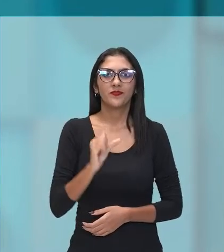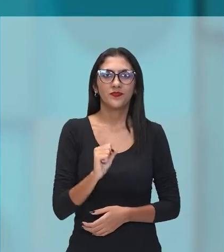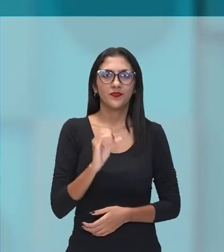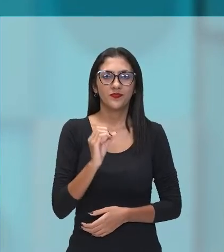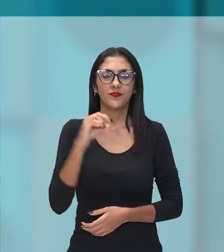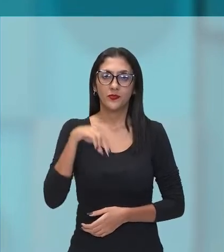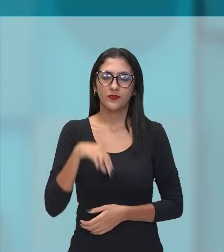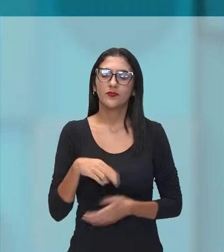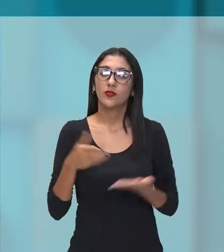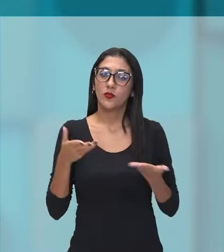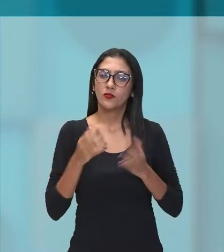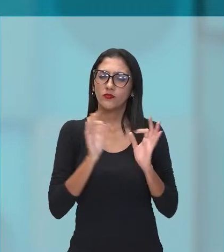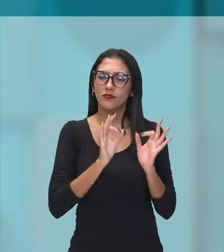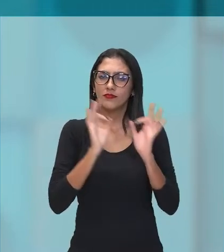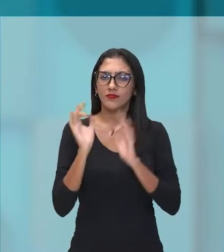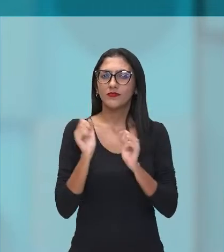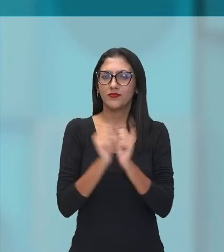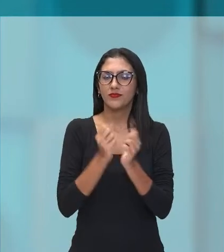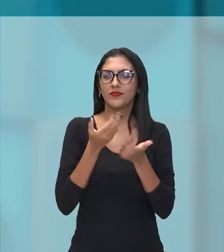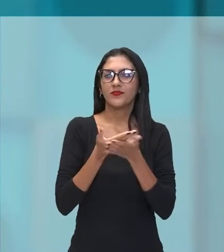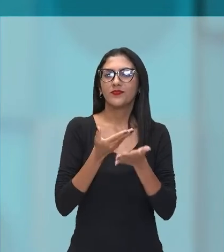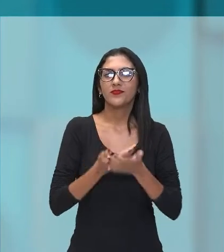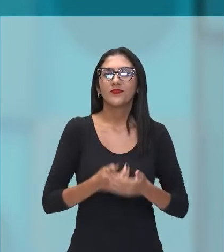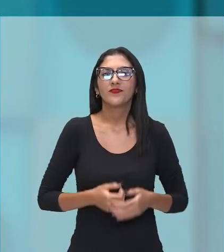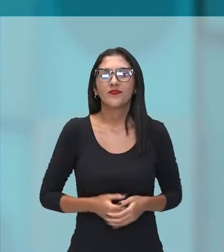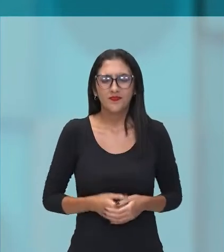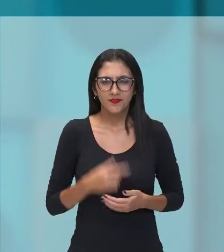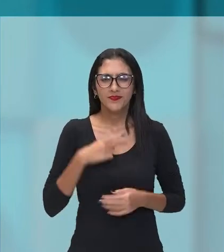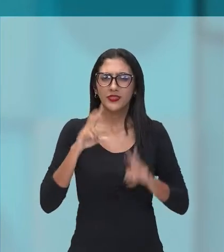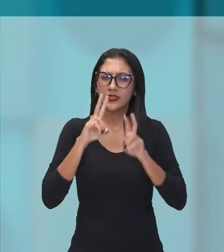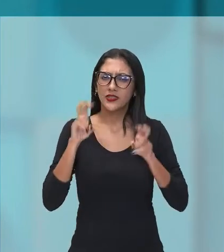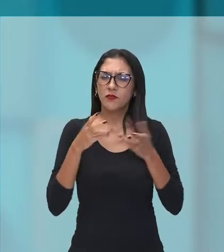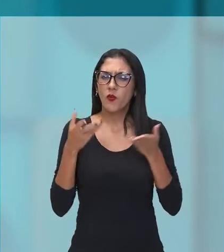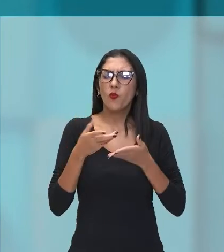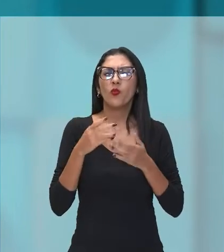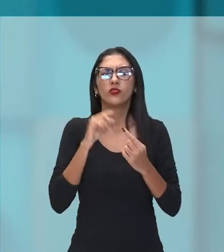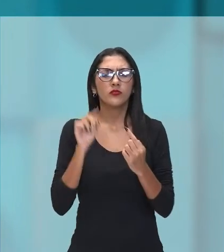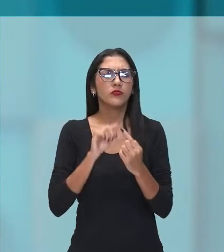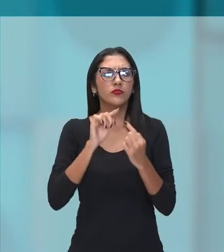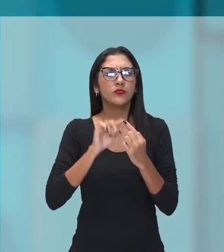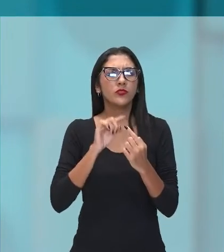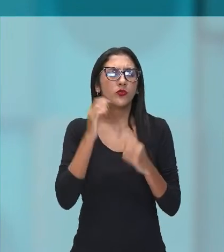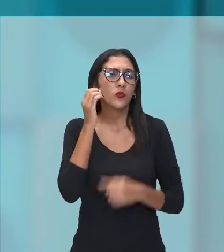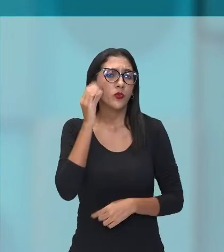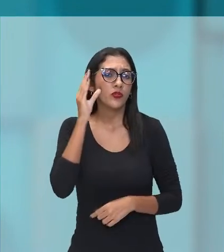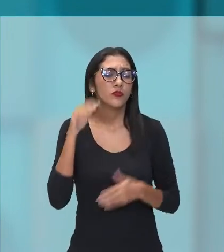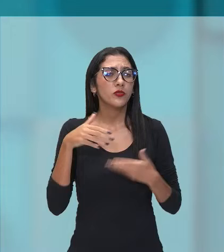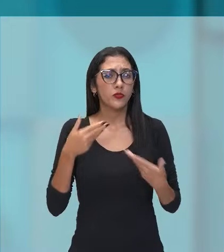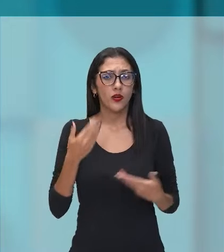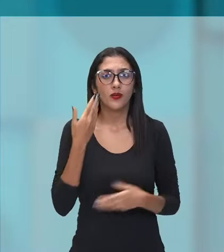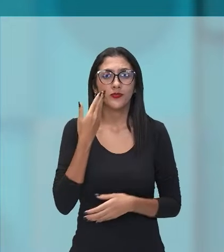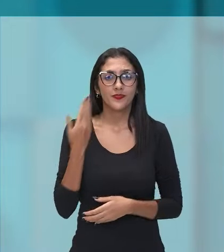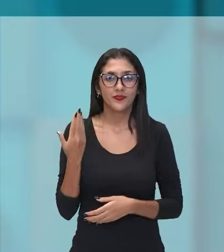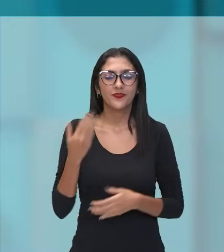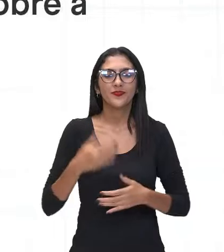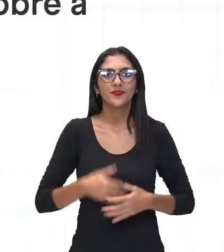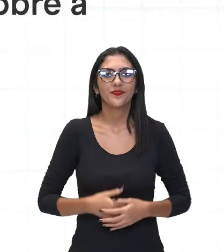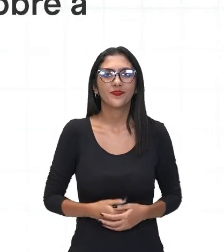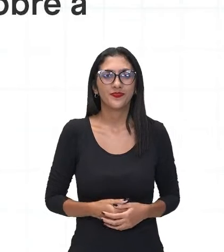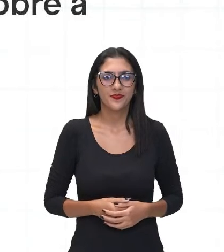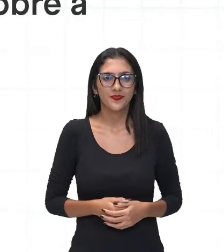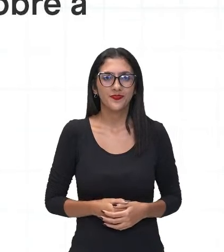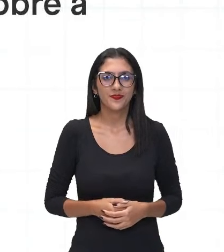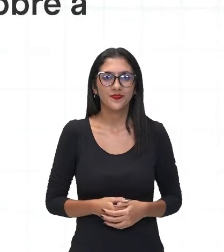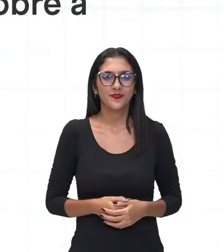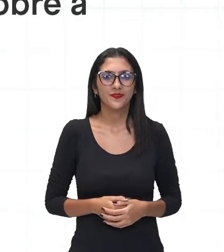vou acompanhá-los neste momento. O que nós vamos aprender? Qual será o nosso objeto de conhecimento desta aula? Colocando aí